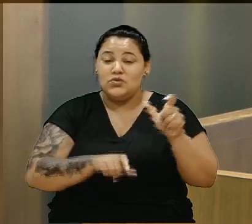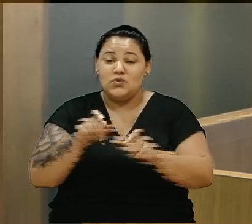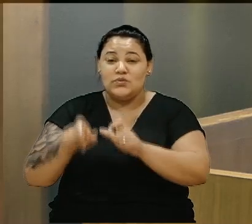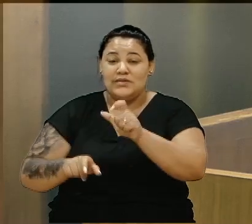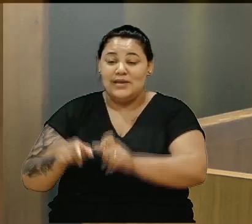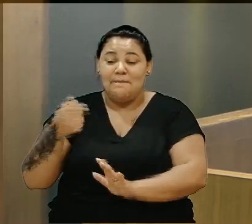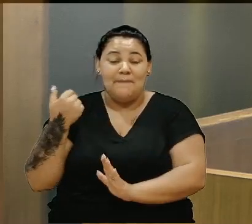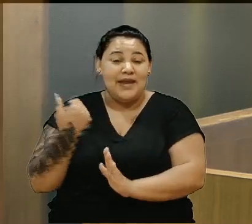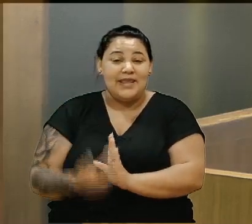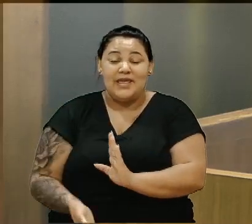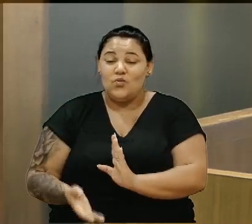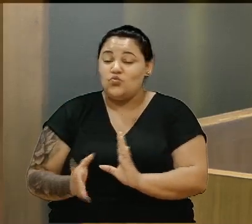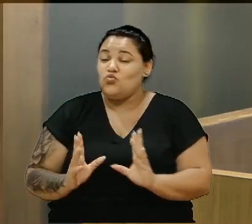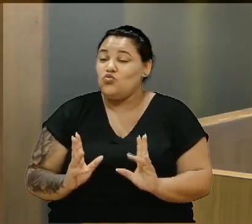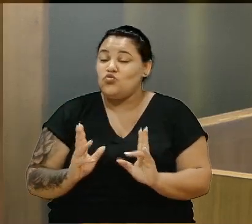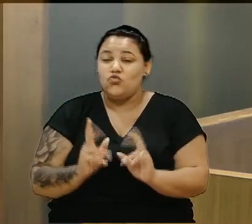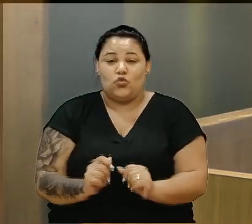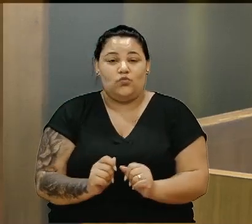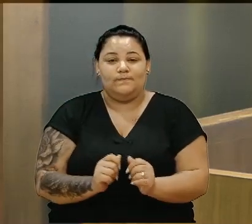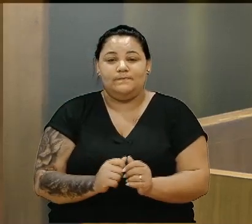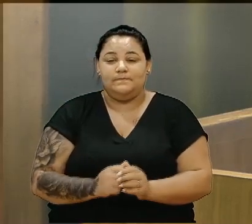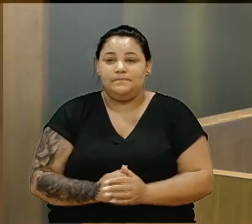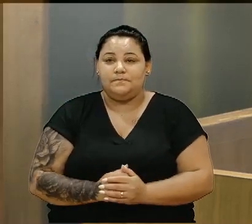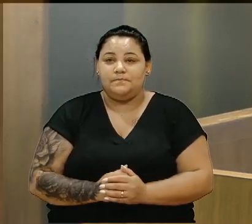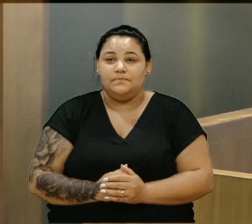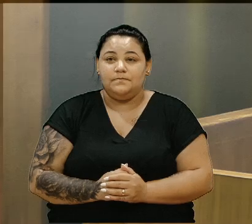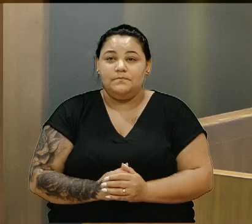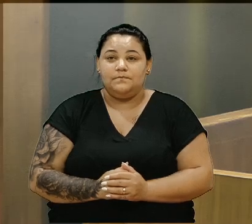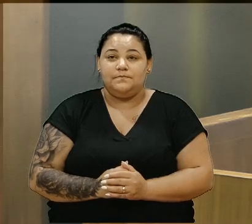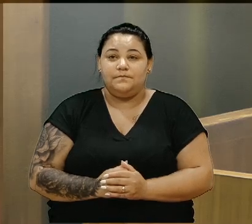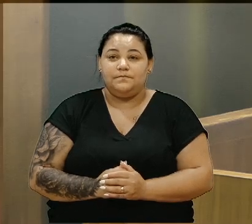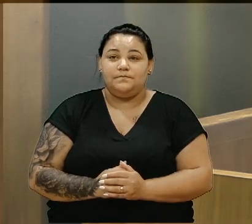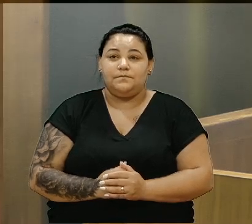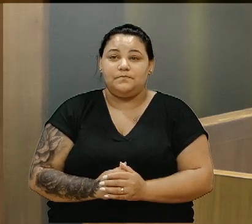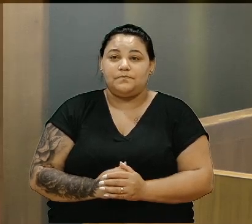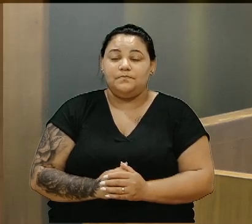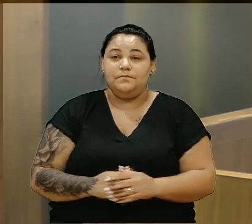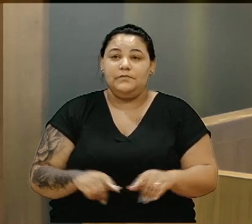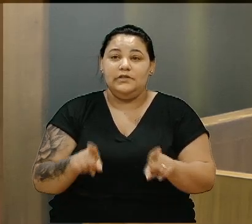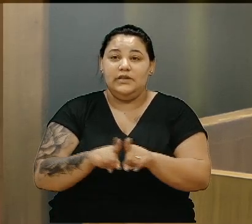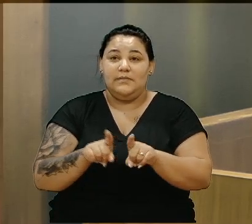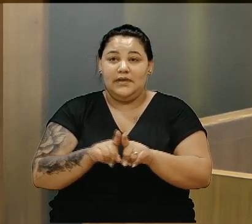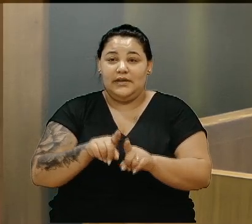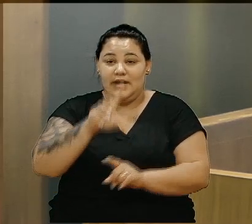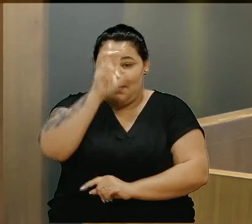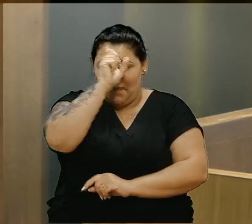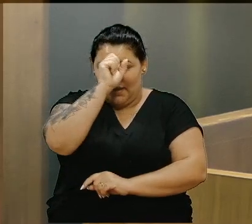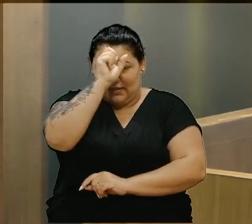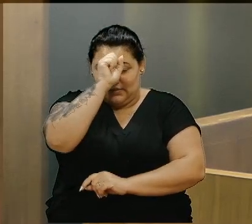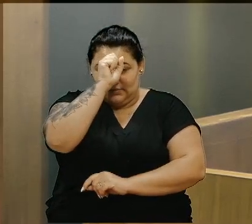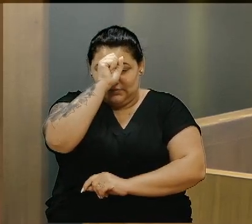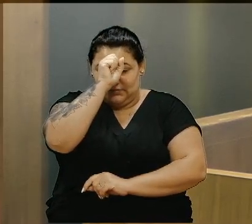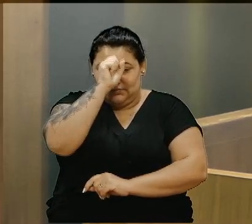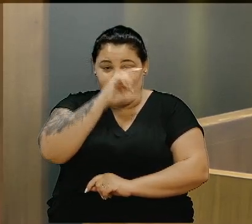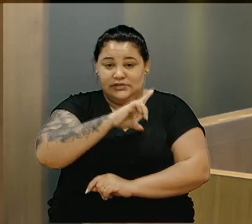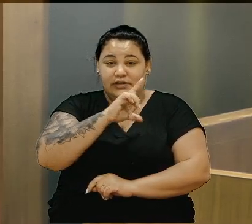né? E aprendendo com aquele episódio, numa conversa com o